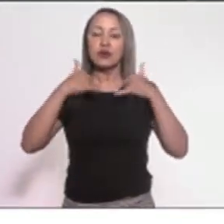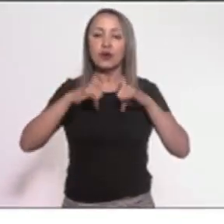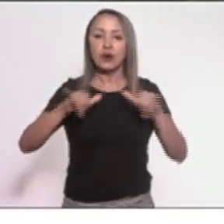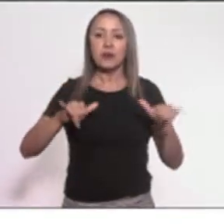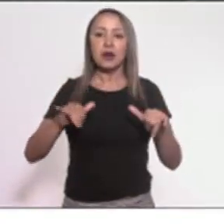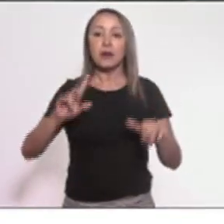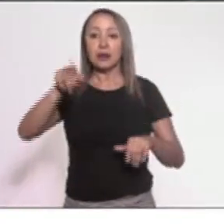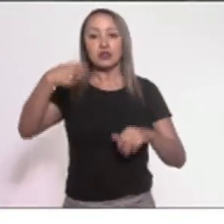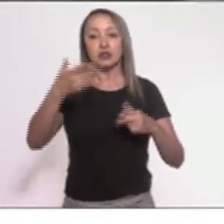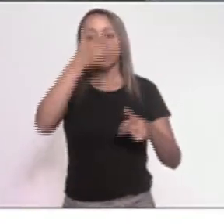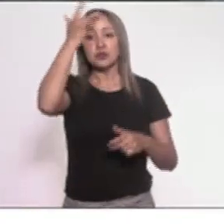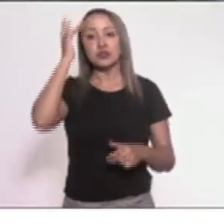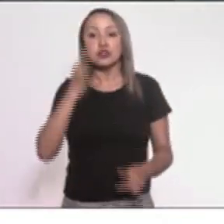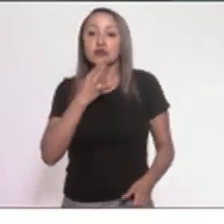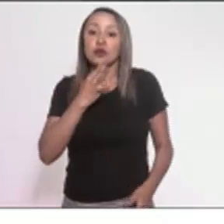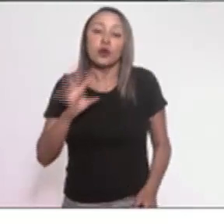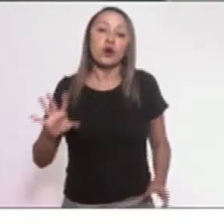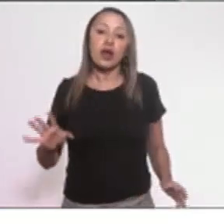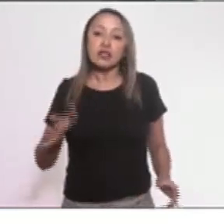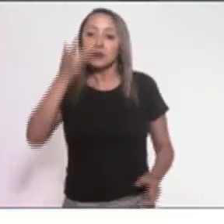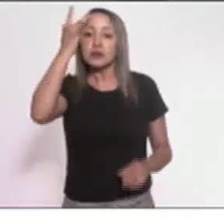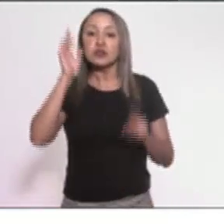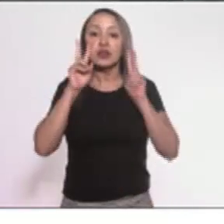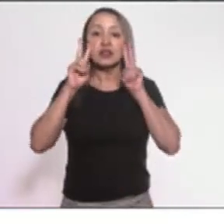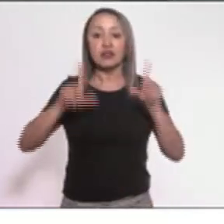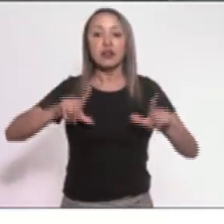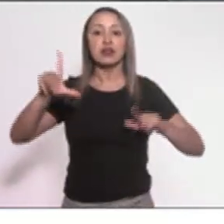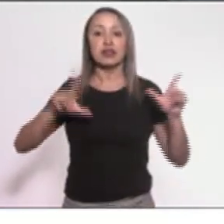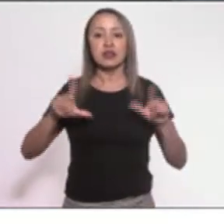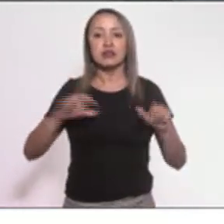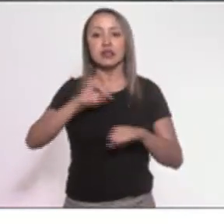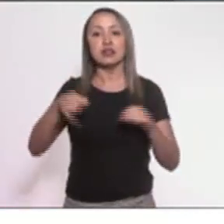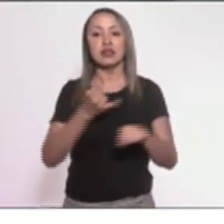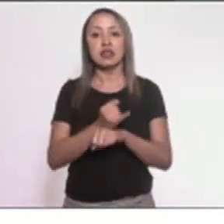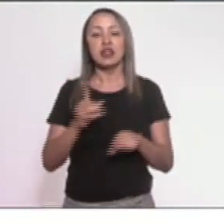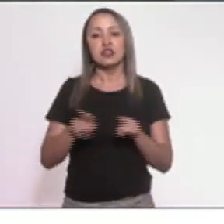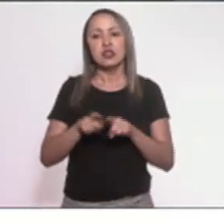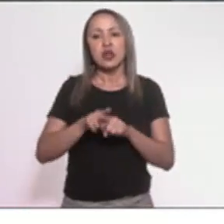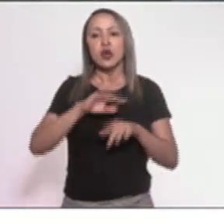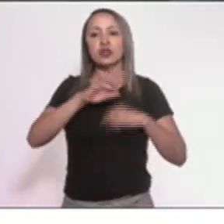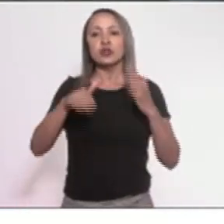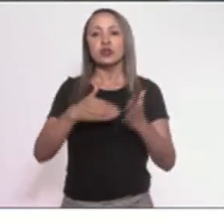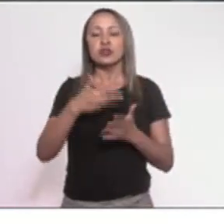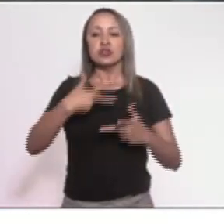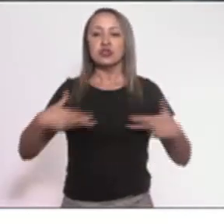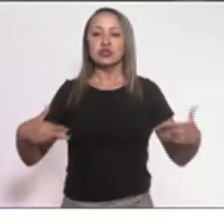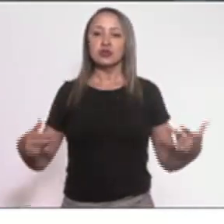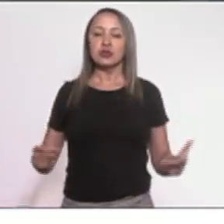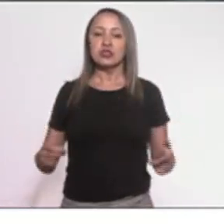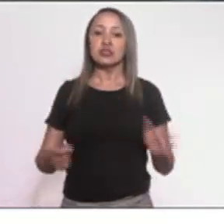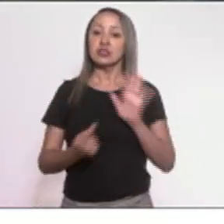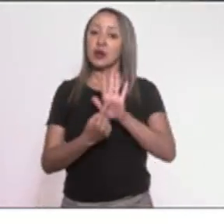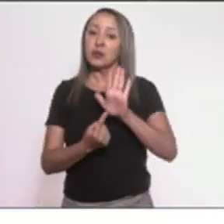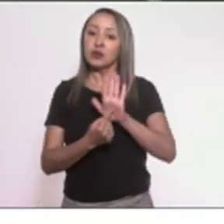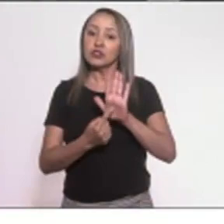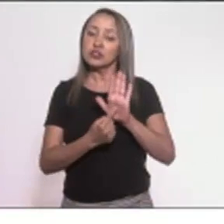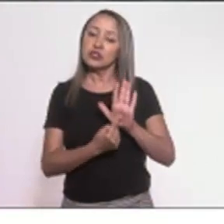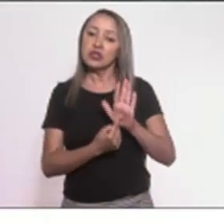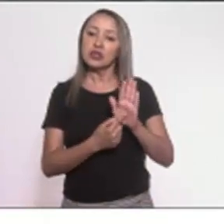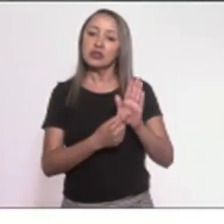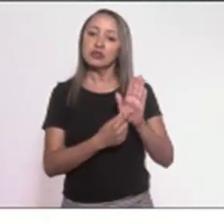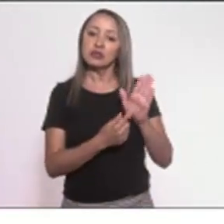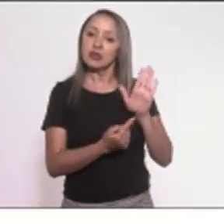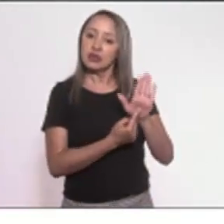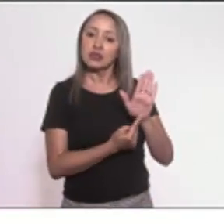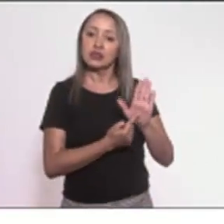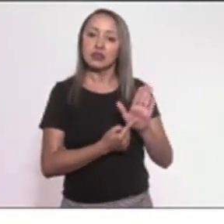demais pessoas, para o telespectador, toda a informação do porquê que está botando aqui a